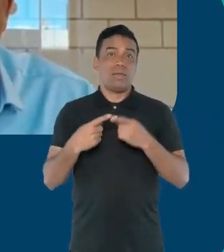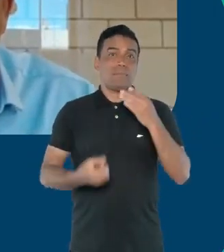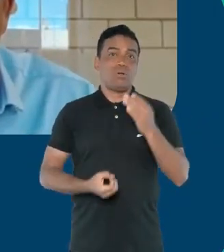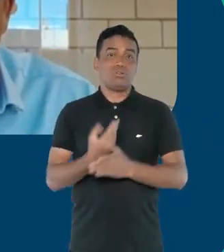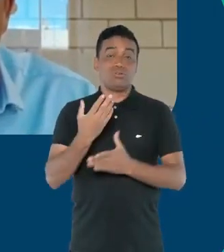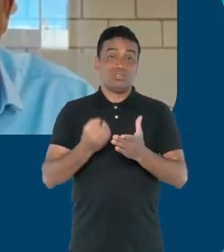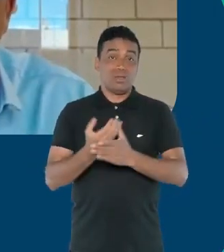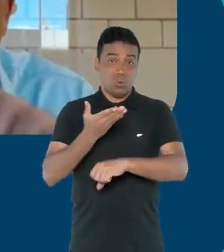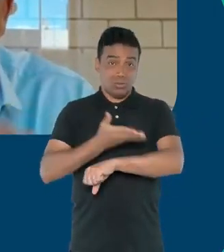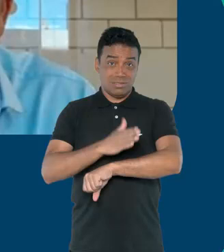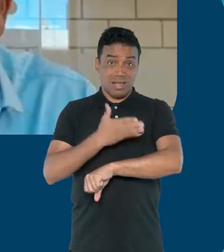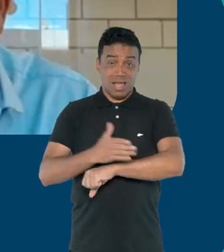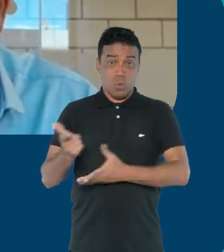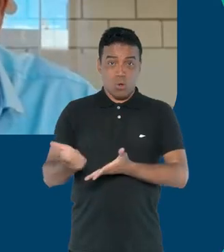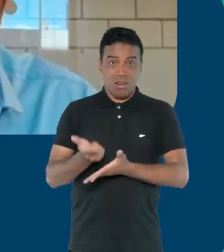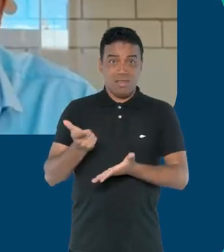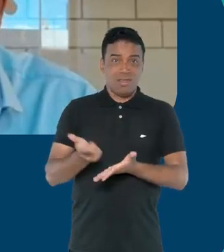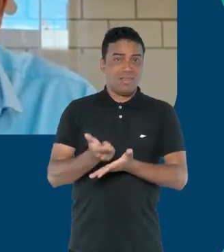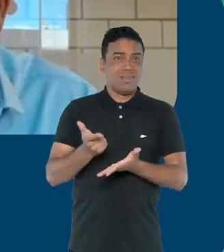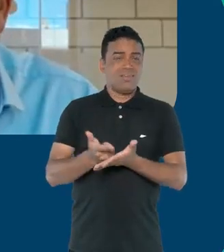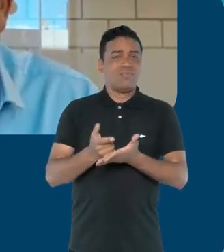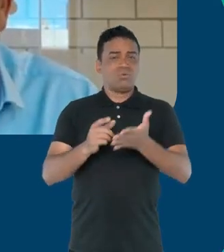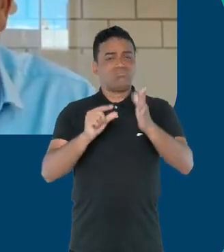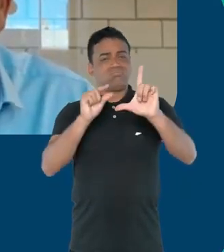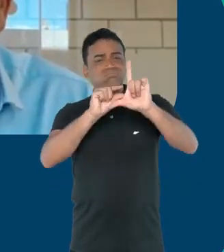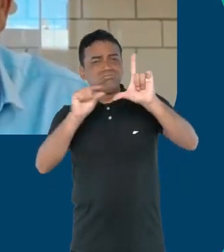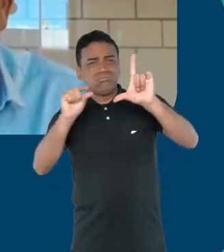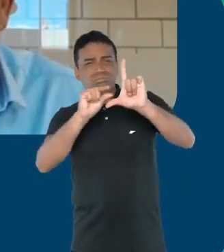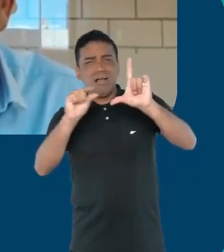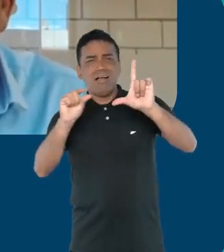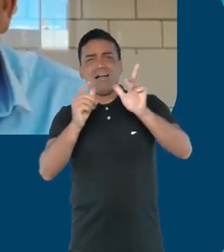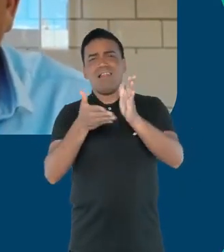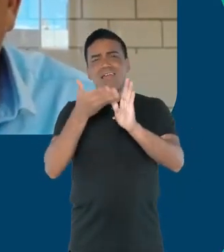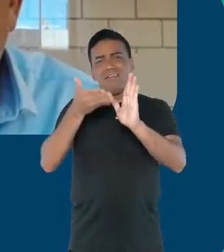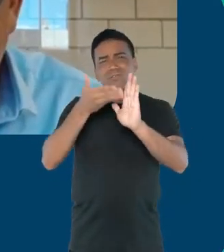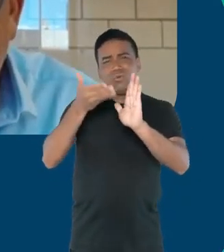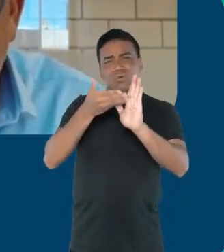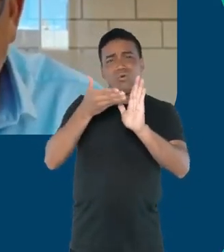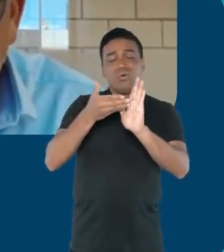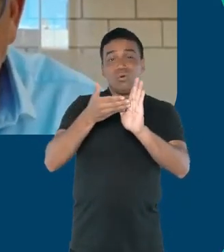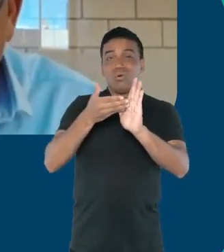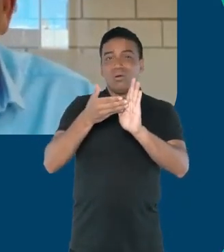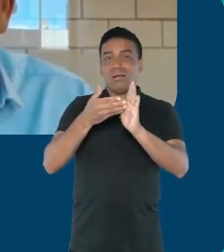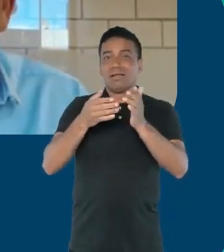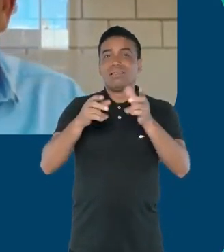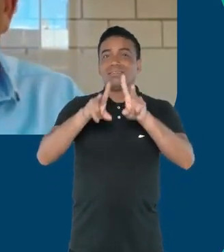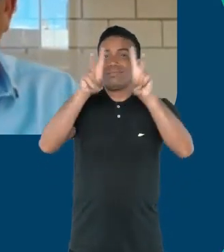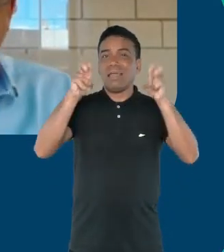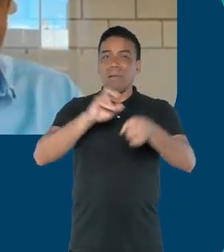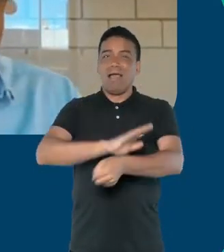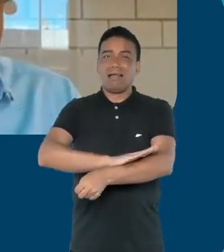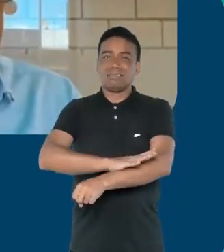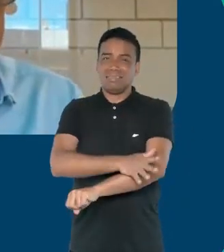dos seus ensaios, uma nota de rodapé visivelmente racista.